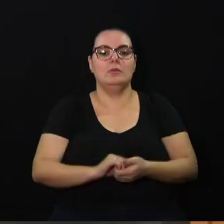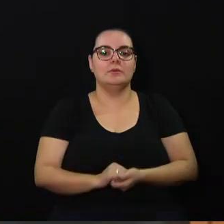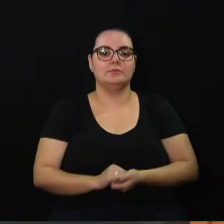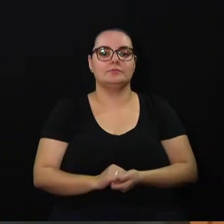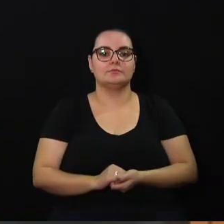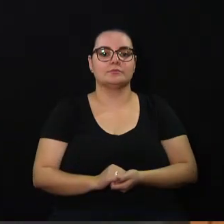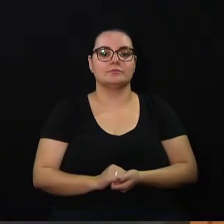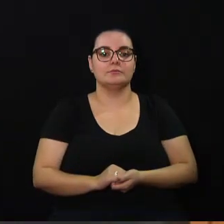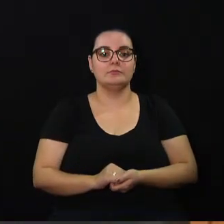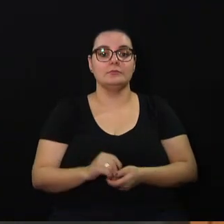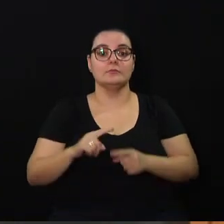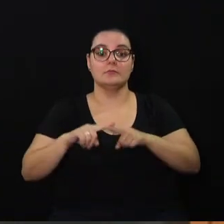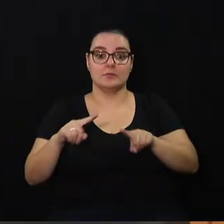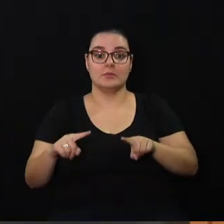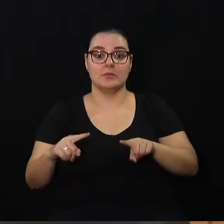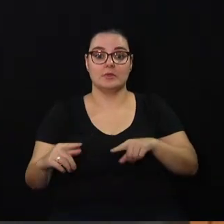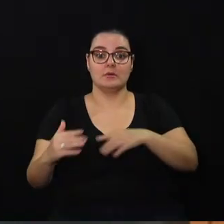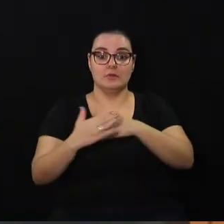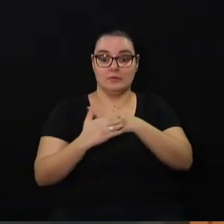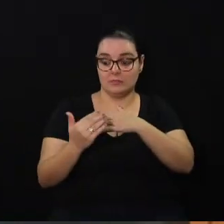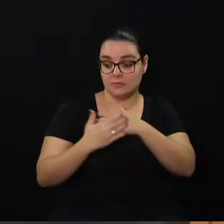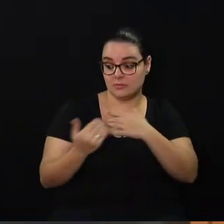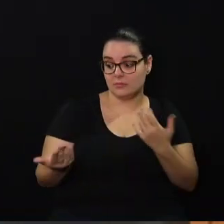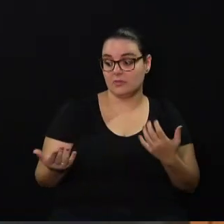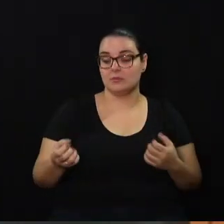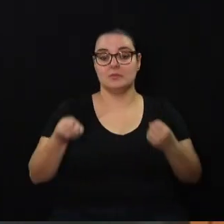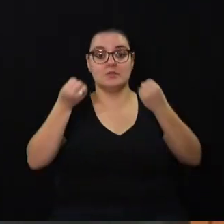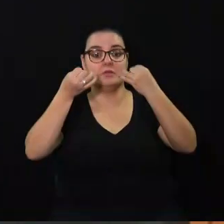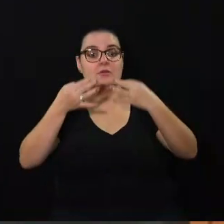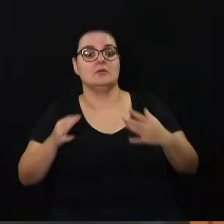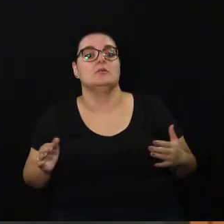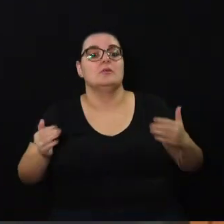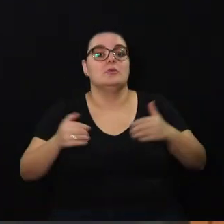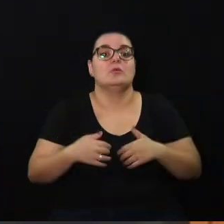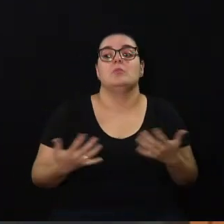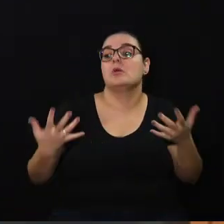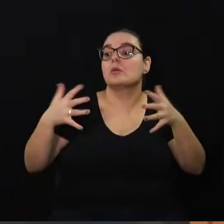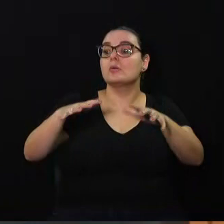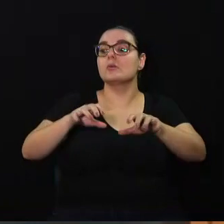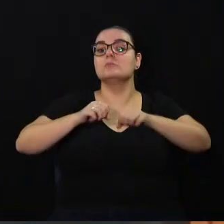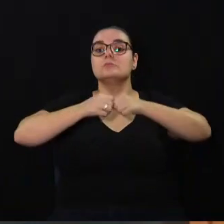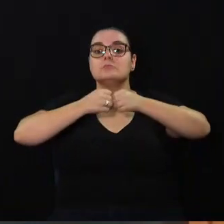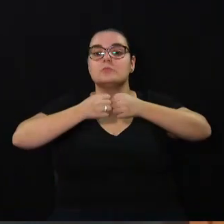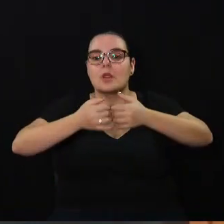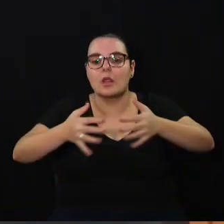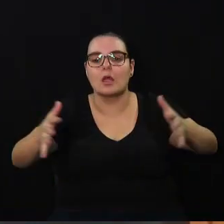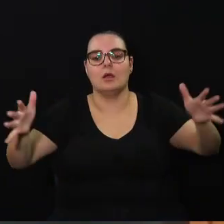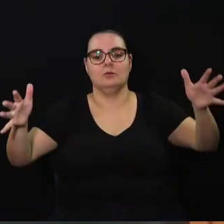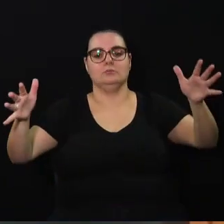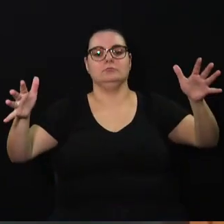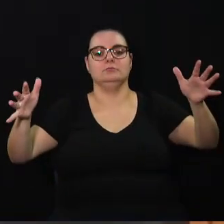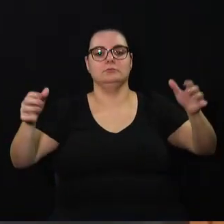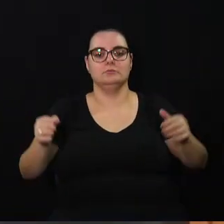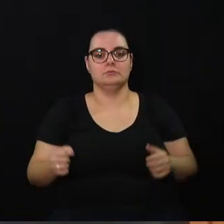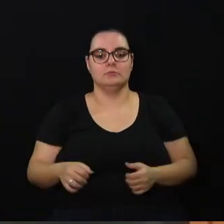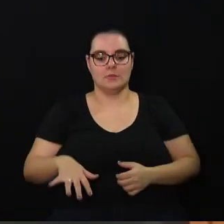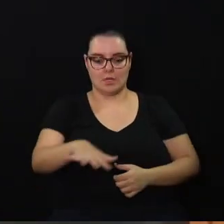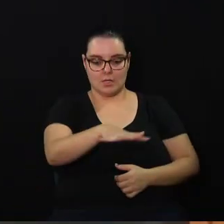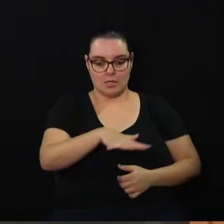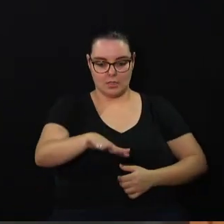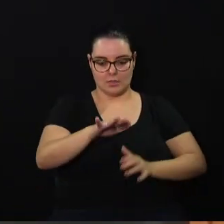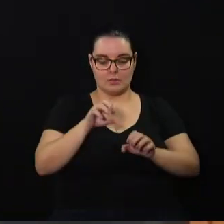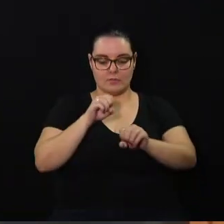sendo muito chamadas para falar do autismo de uma da inclusão de uma forma geral que a gente sabe que a inclusão escolar é apenas uma fatia